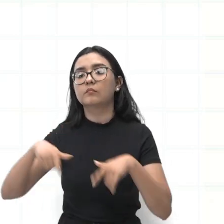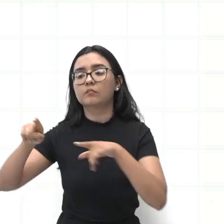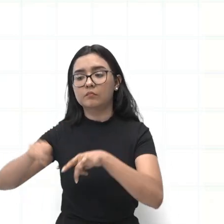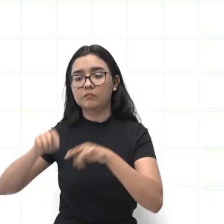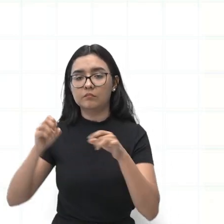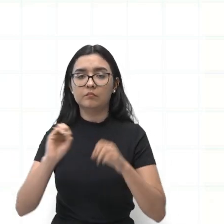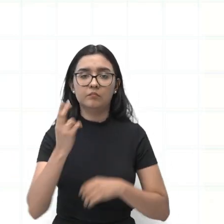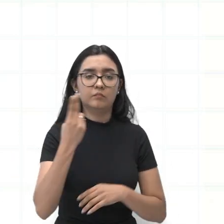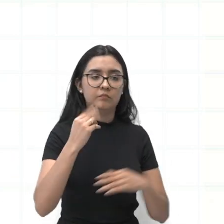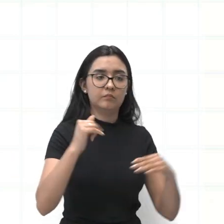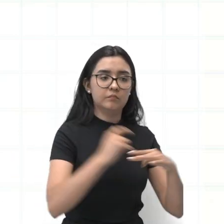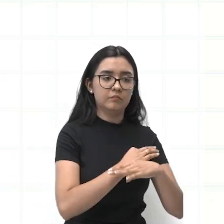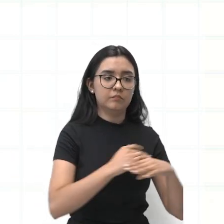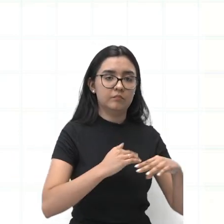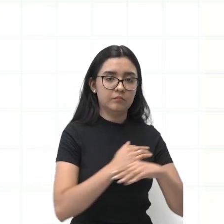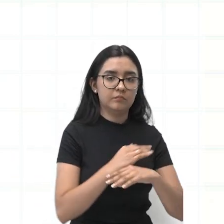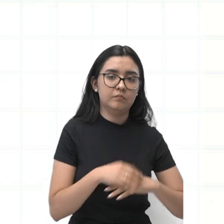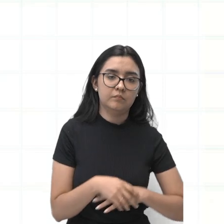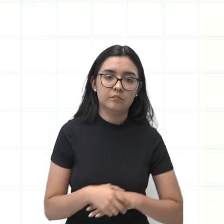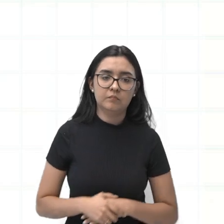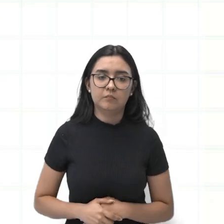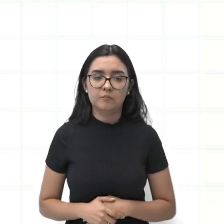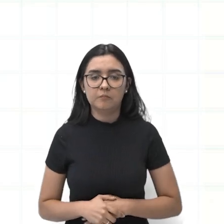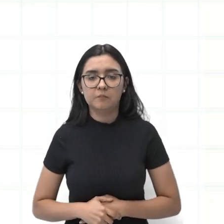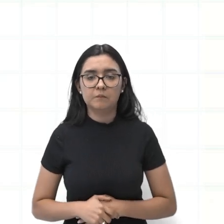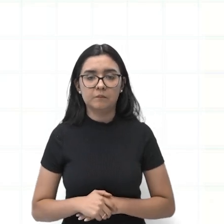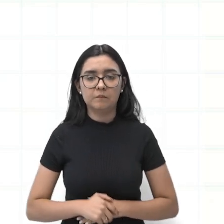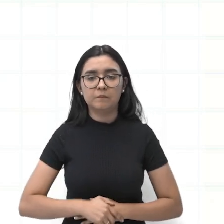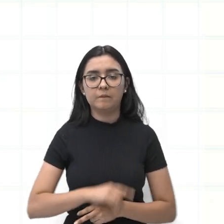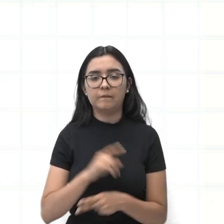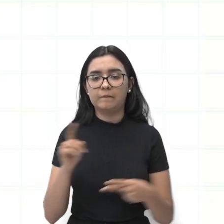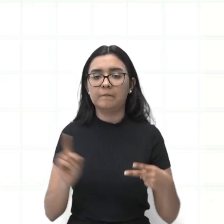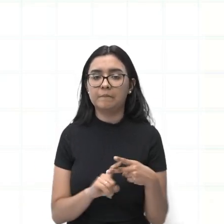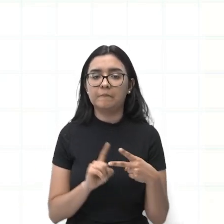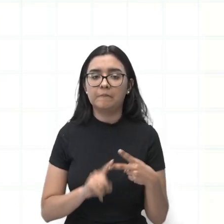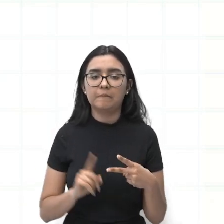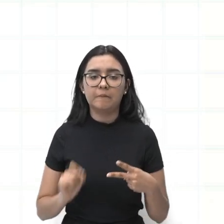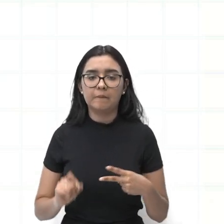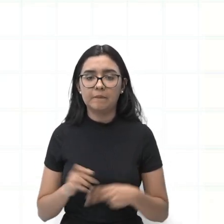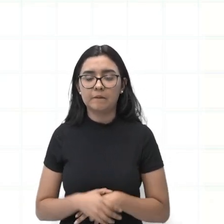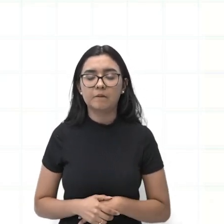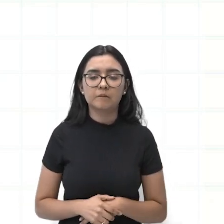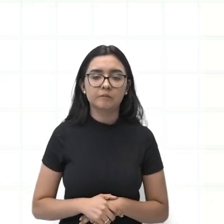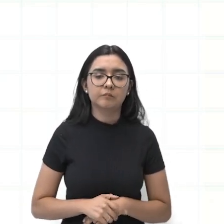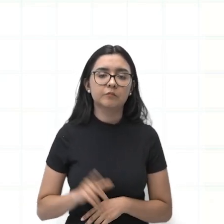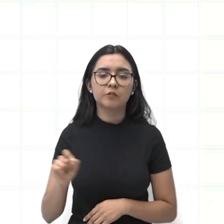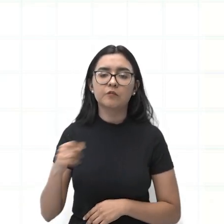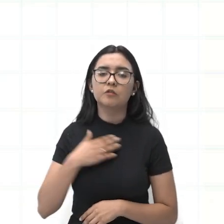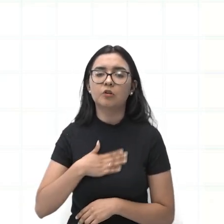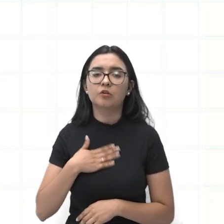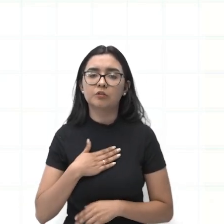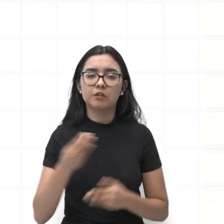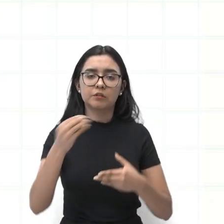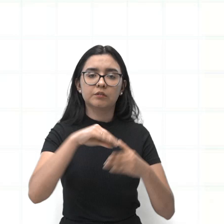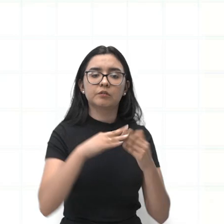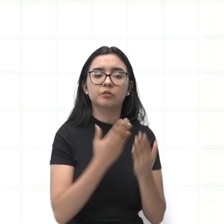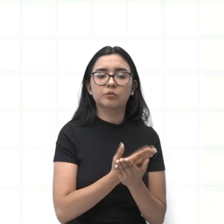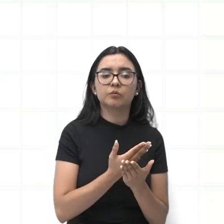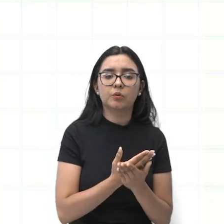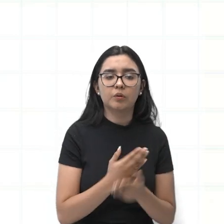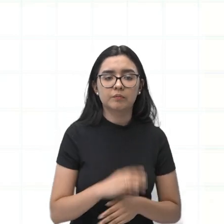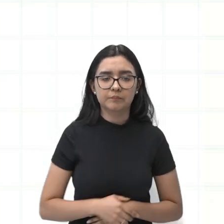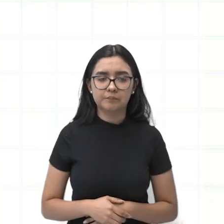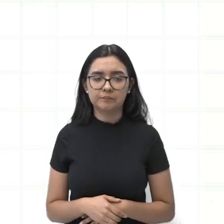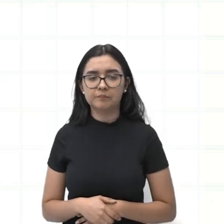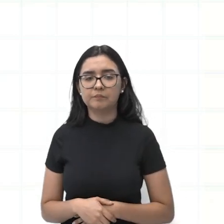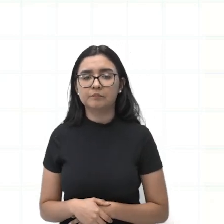é no campo ou na cidade? What do you like the most in your school? O que você mais gosta na sua